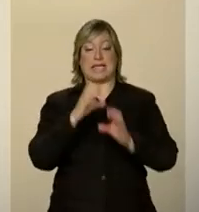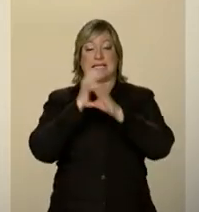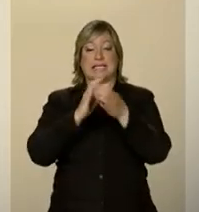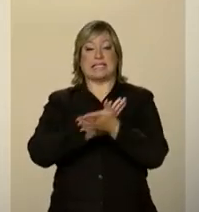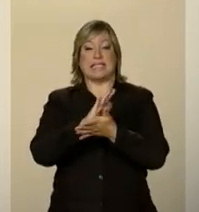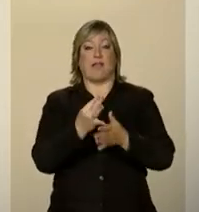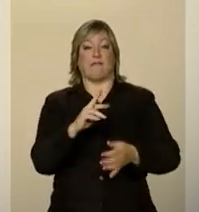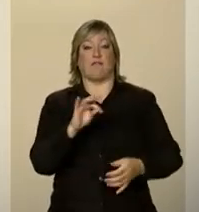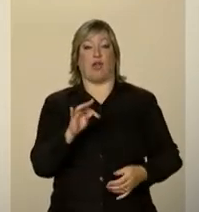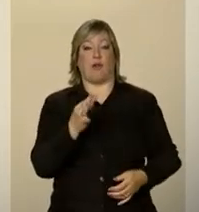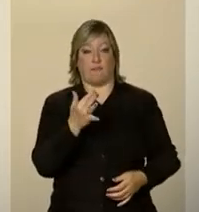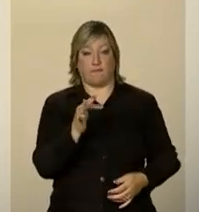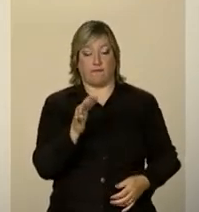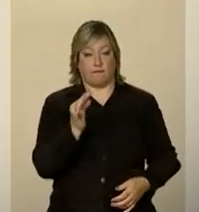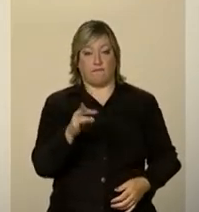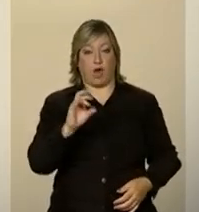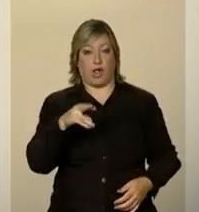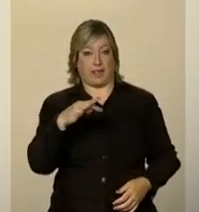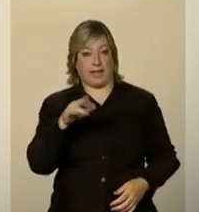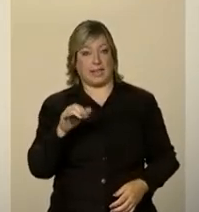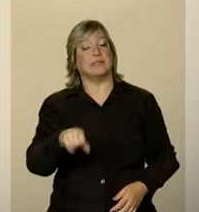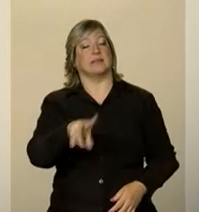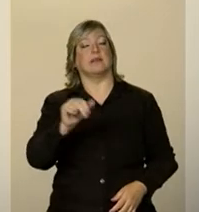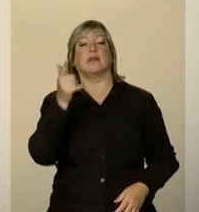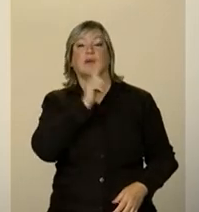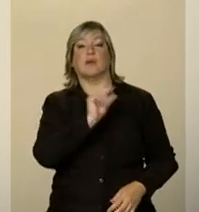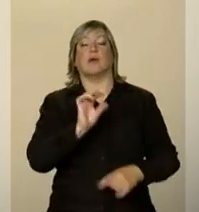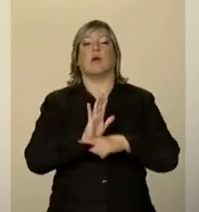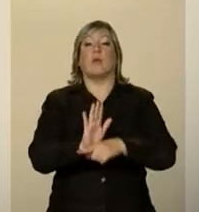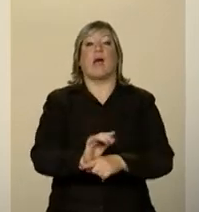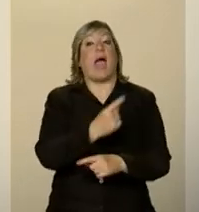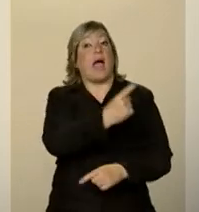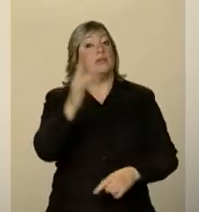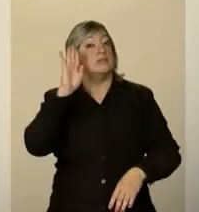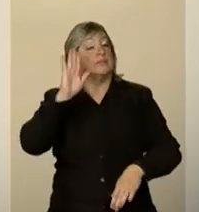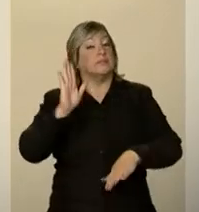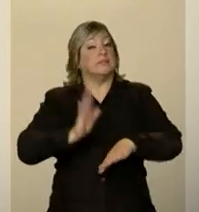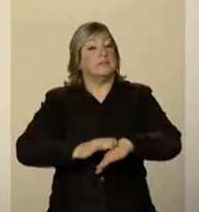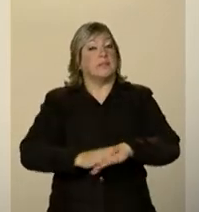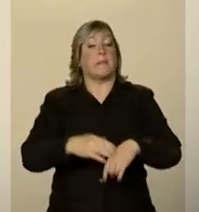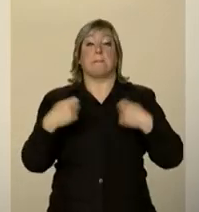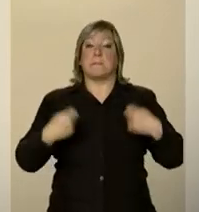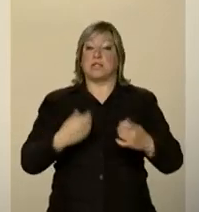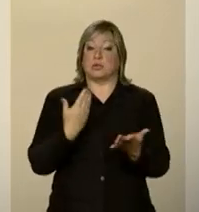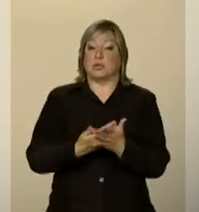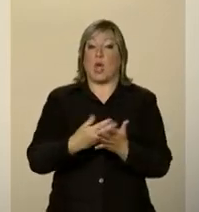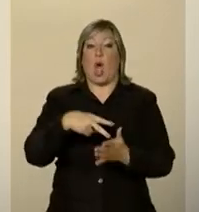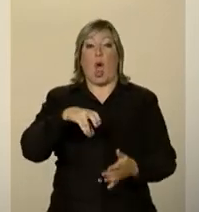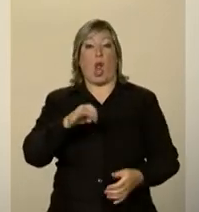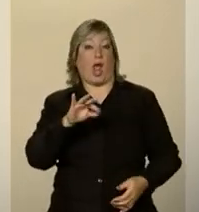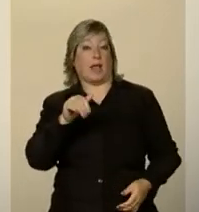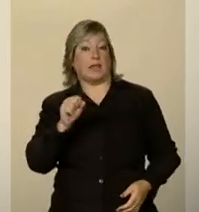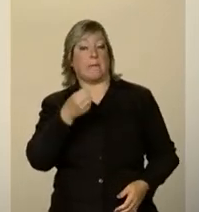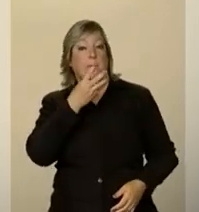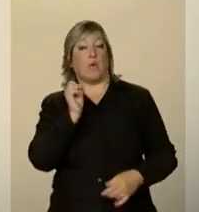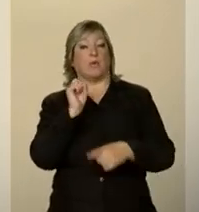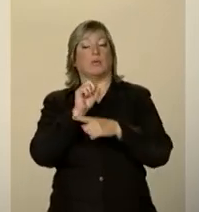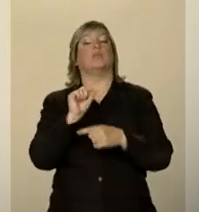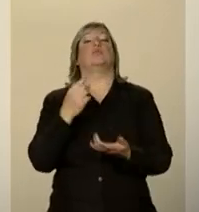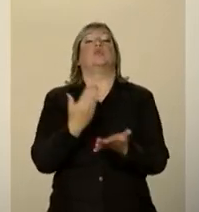sem Fronteiras depende exclusivamente do mérito de cada estudante que precisa ter um Bom desempenho na